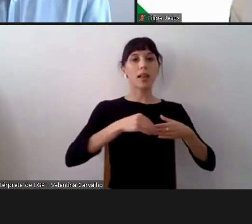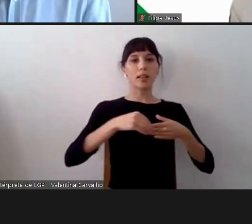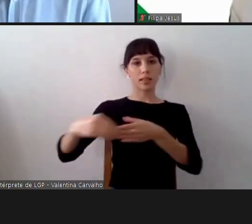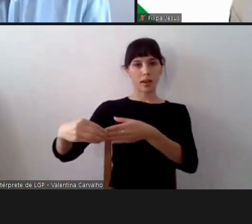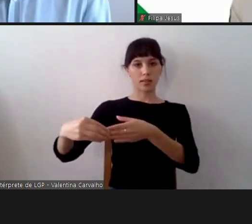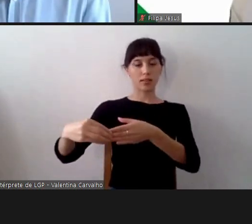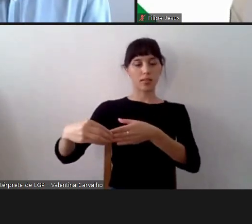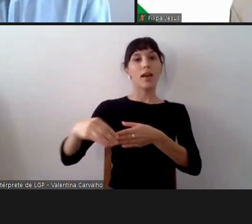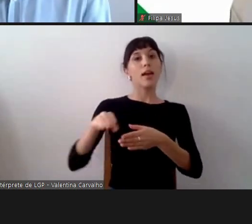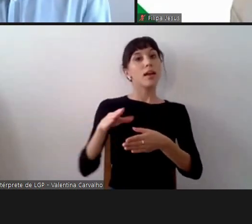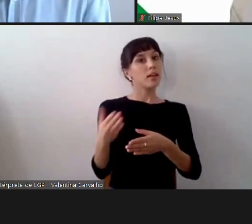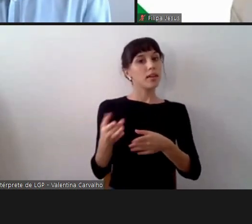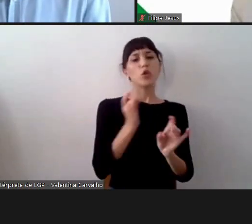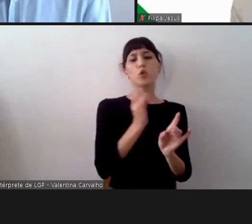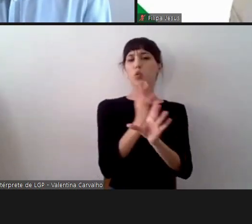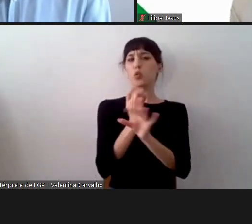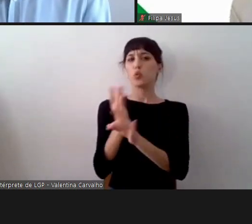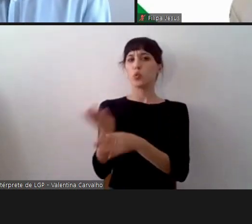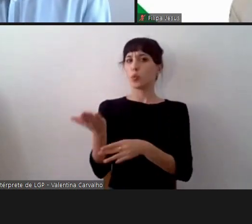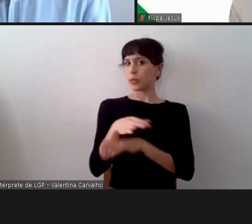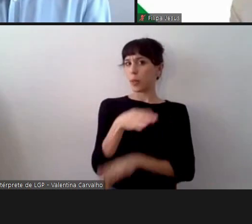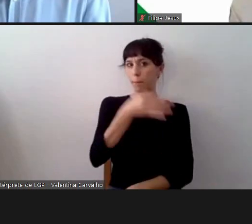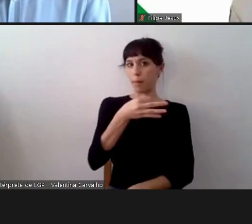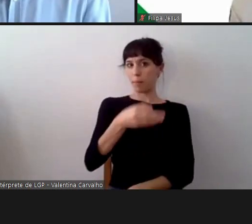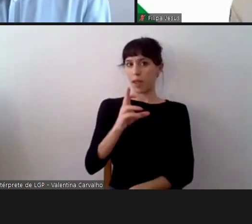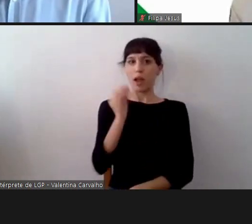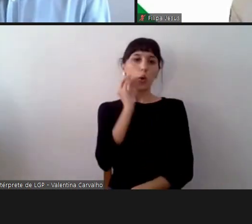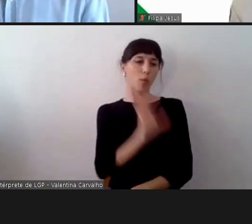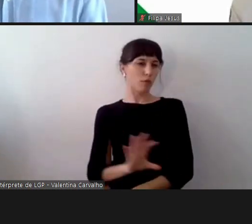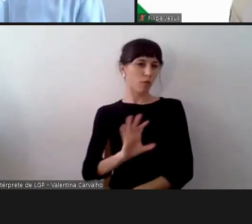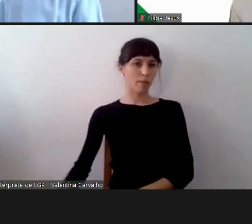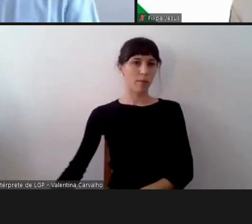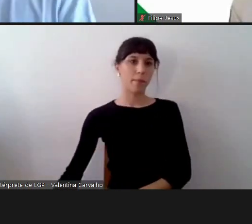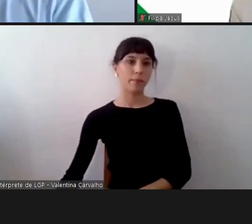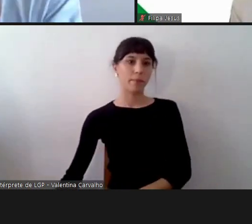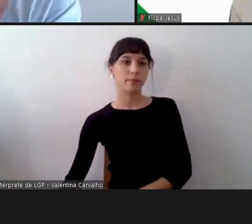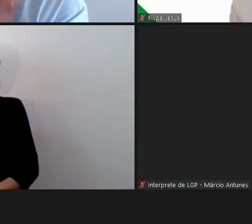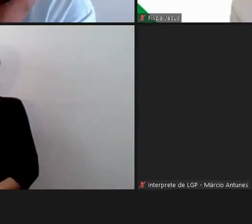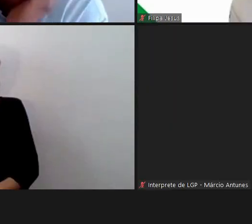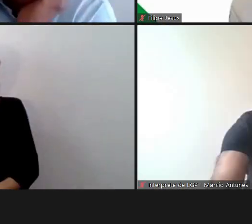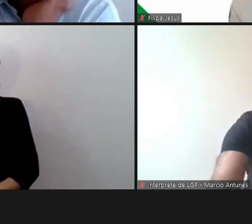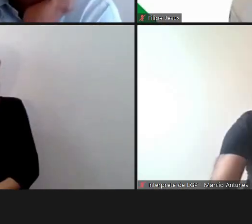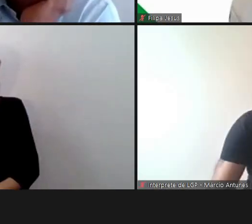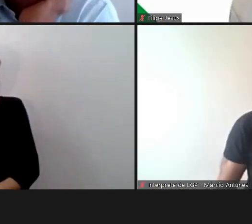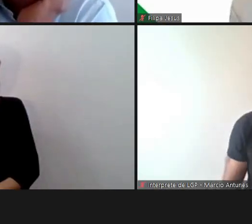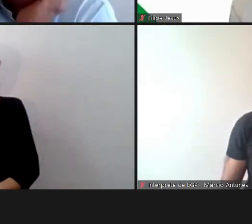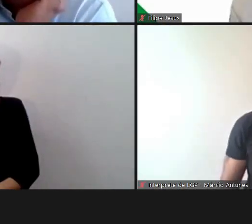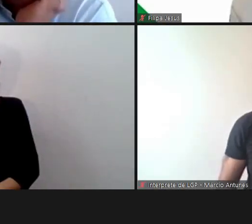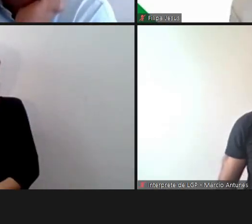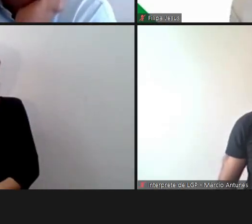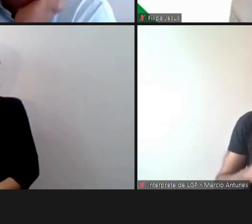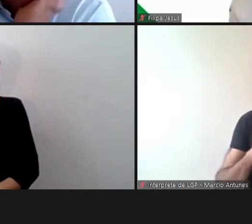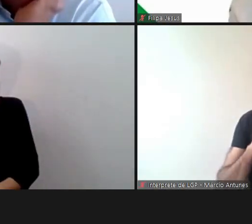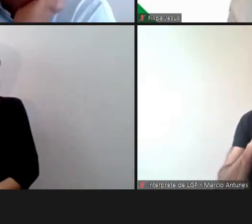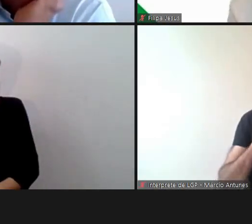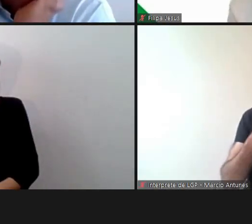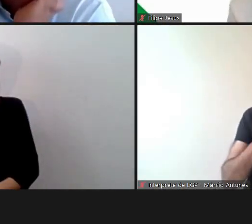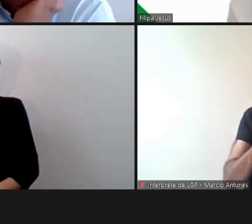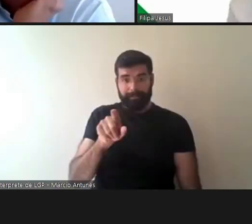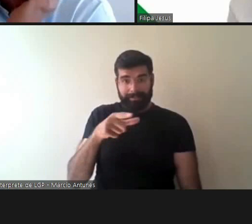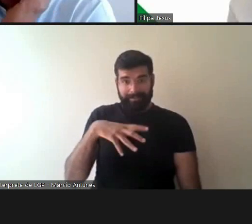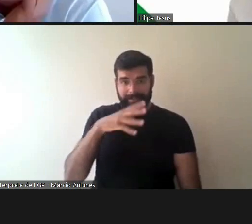outras através do PPR. creio. Filipa, queres tu